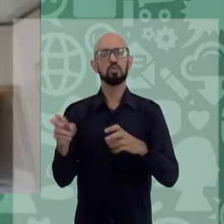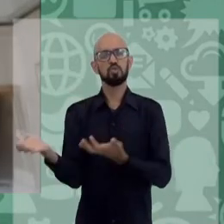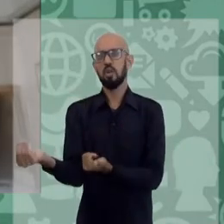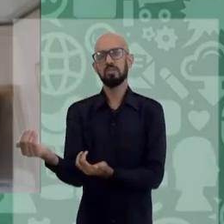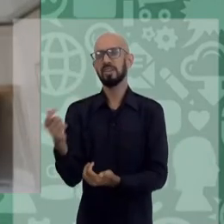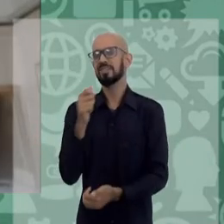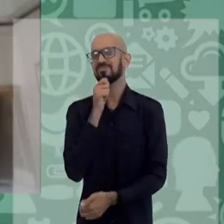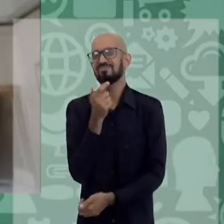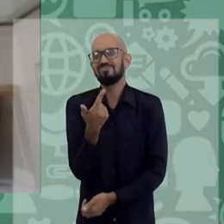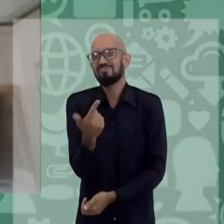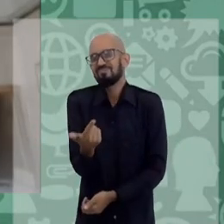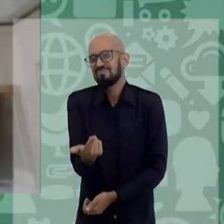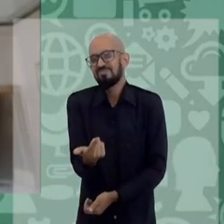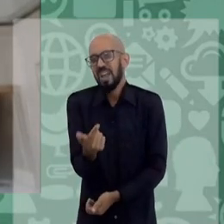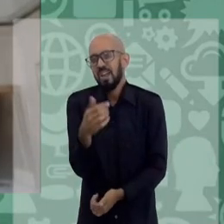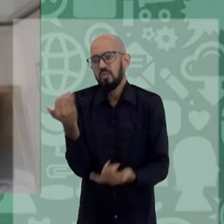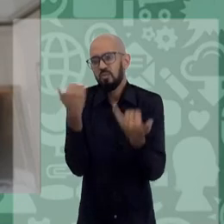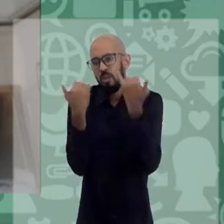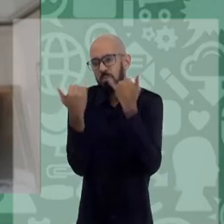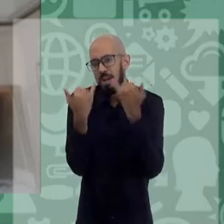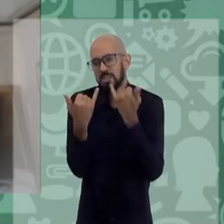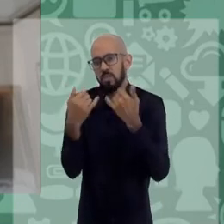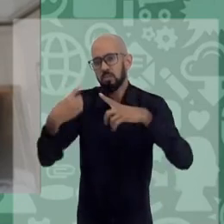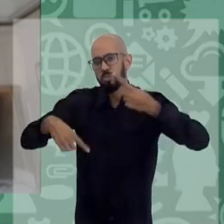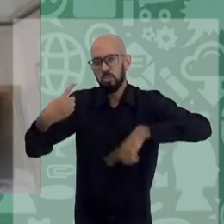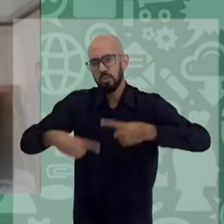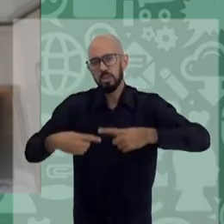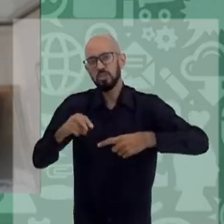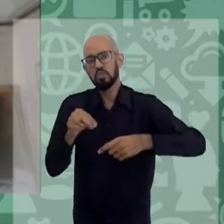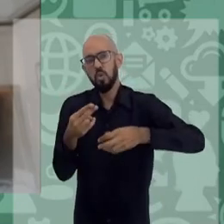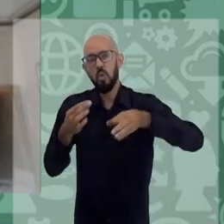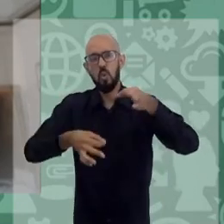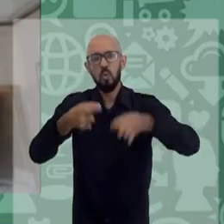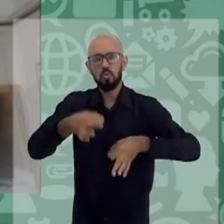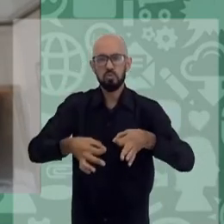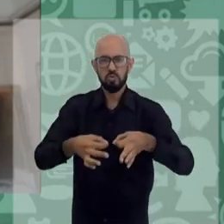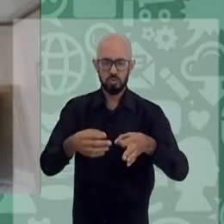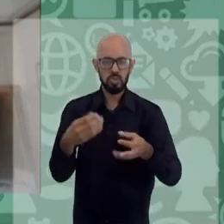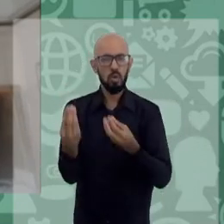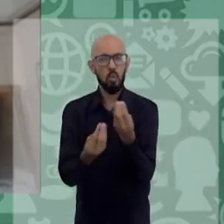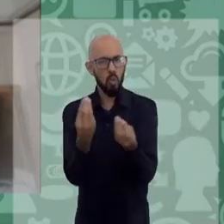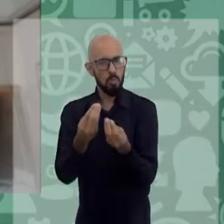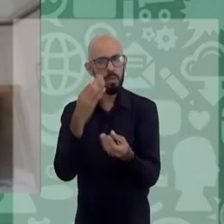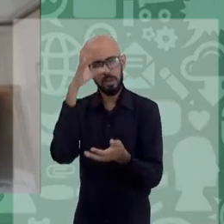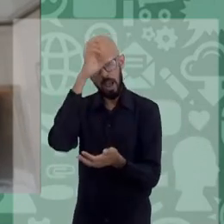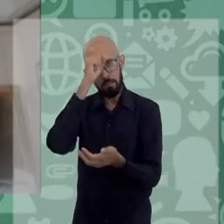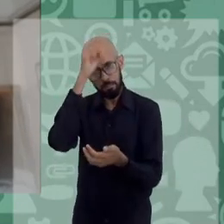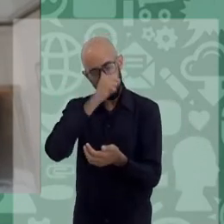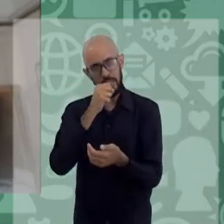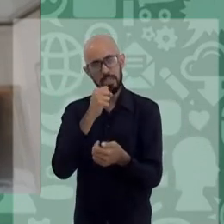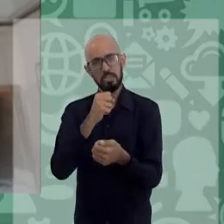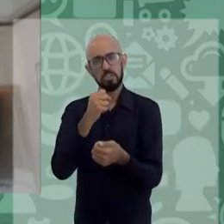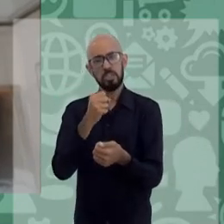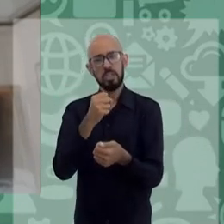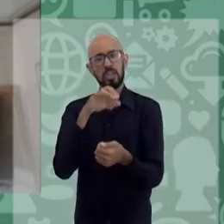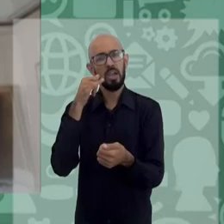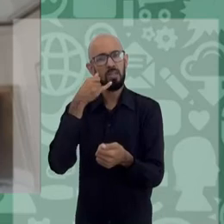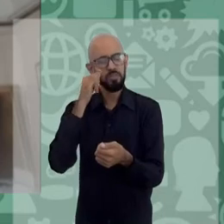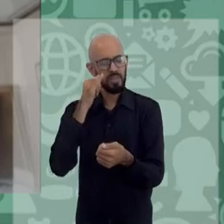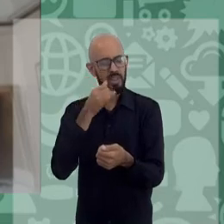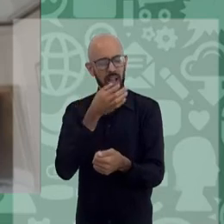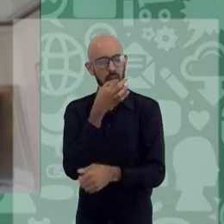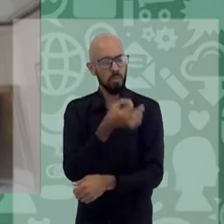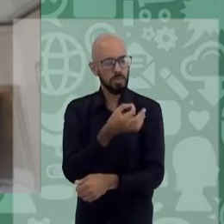informação básica, né, do politiquês, do juridiquês, de que forma ele pode aprender sem ser julgado, sem